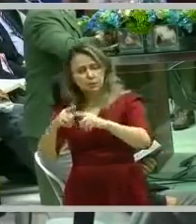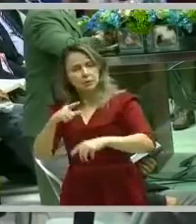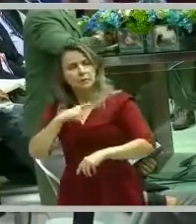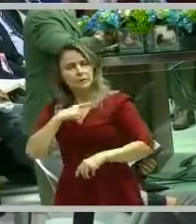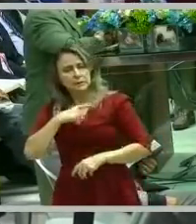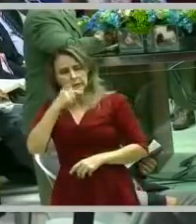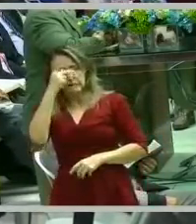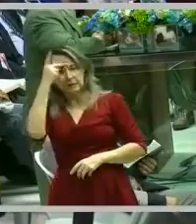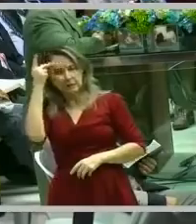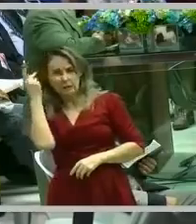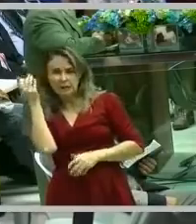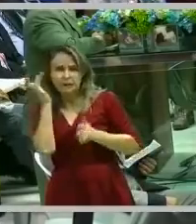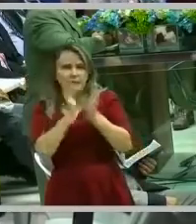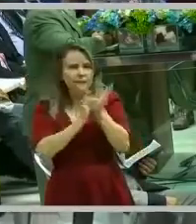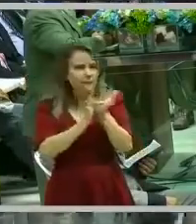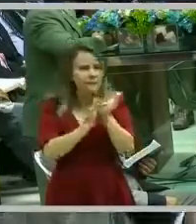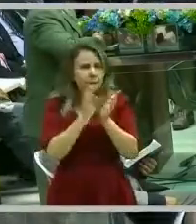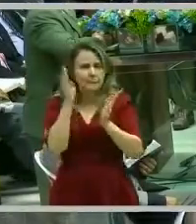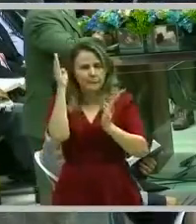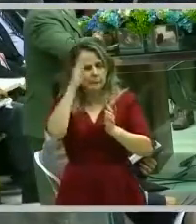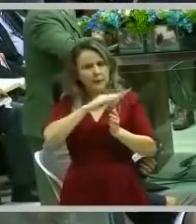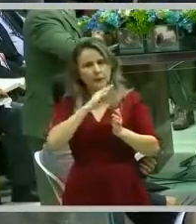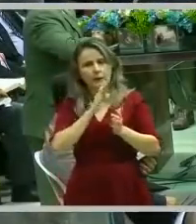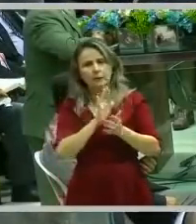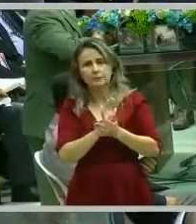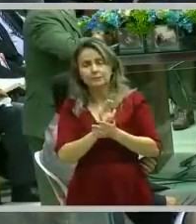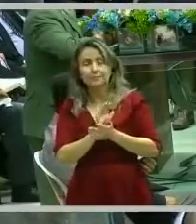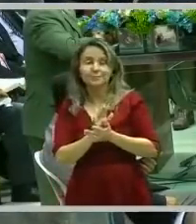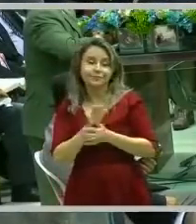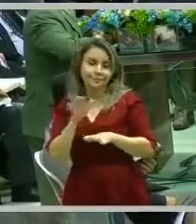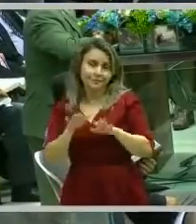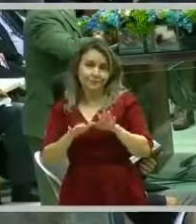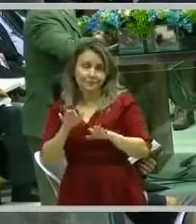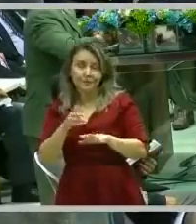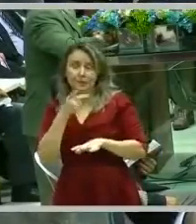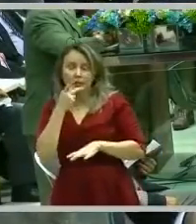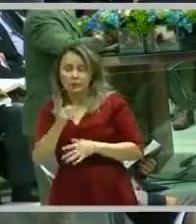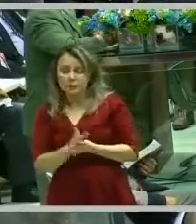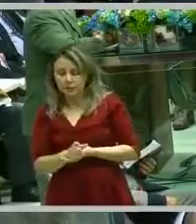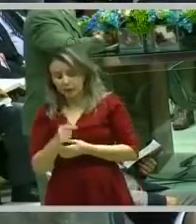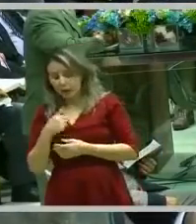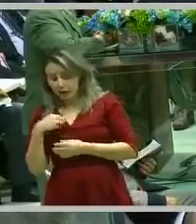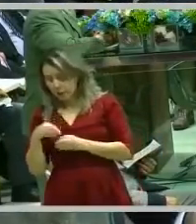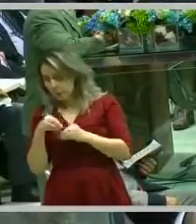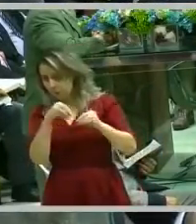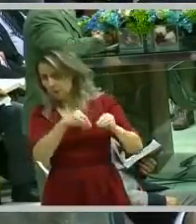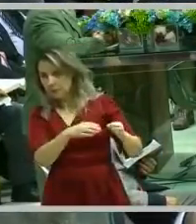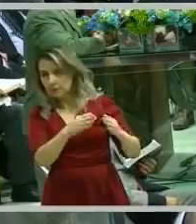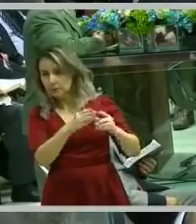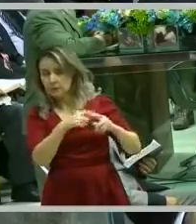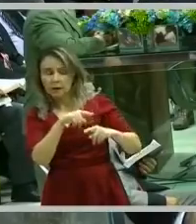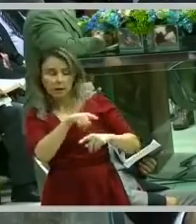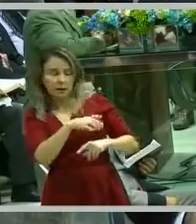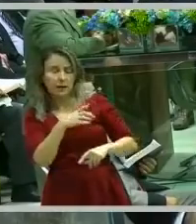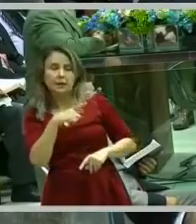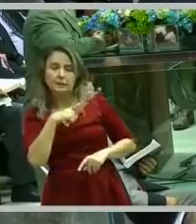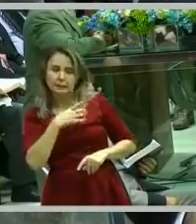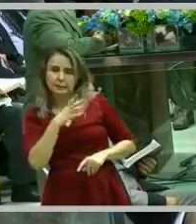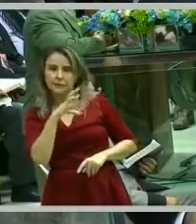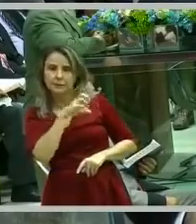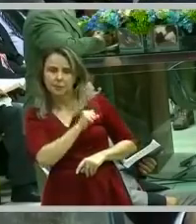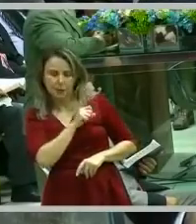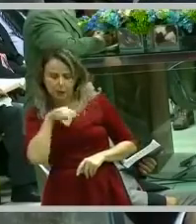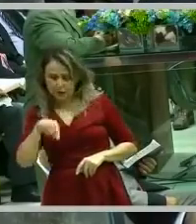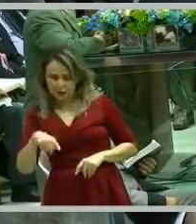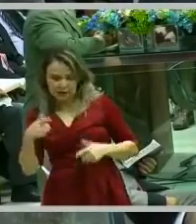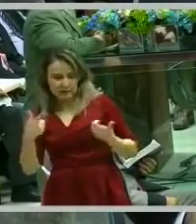sair dessa igreja que aqui não tem amor, eu vou para aquela outra que lá tem amor. Vai! Quando chega lá, Eliabe já está na porta